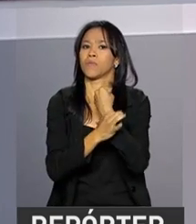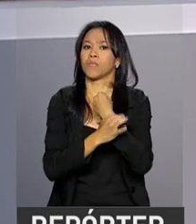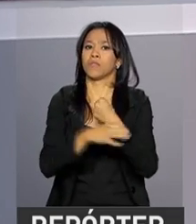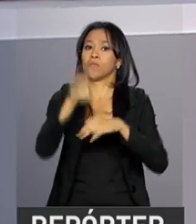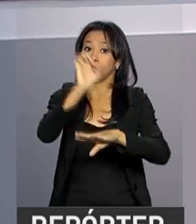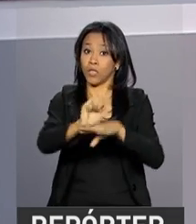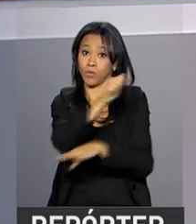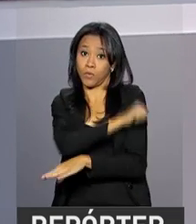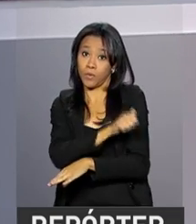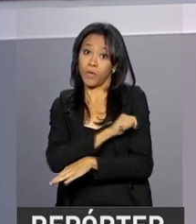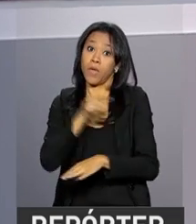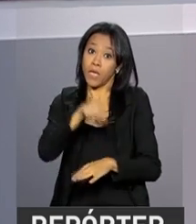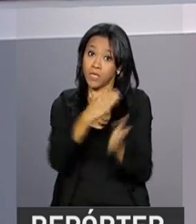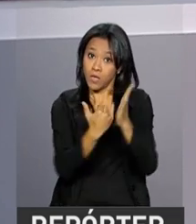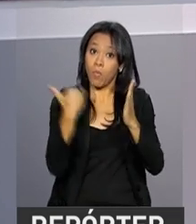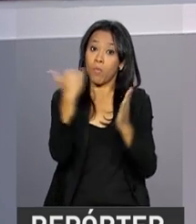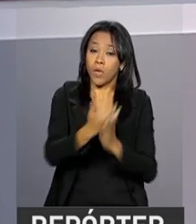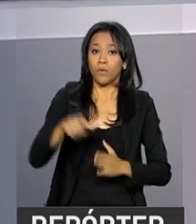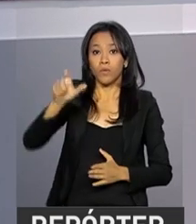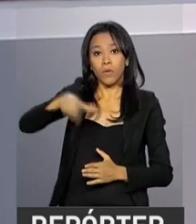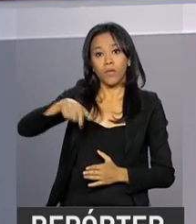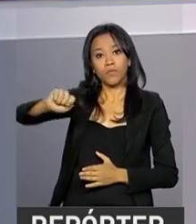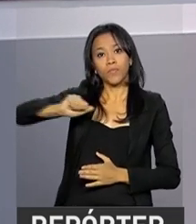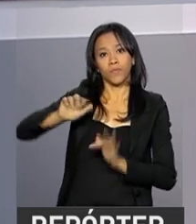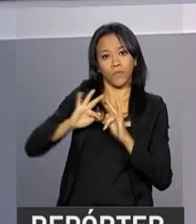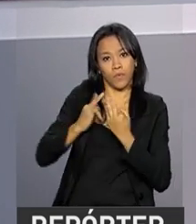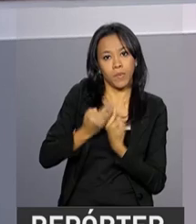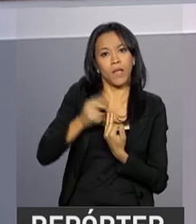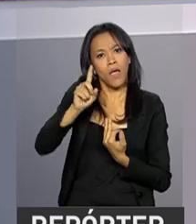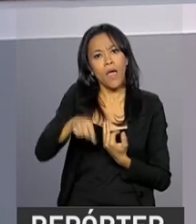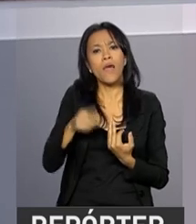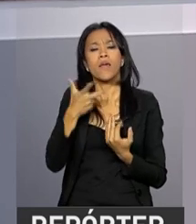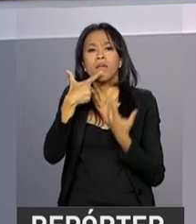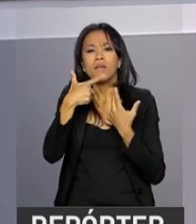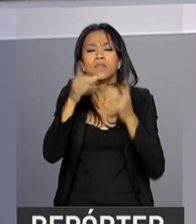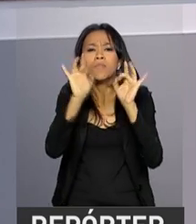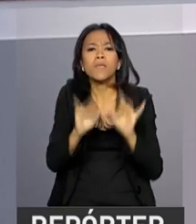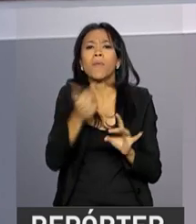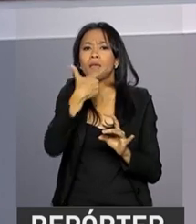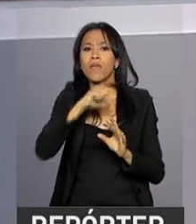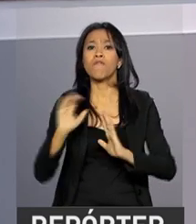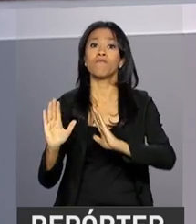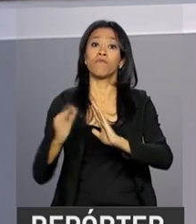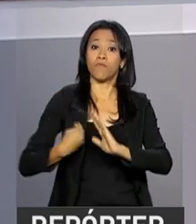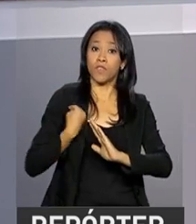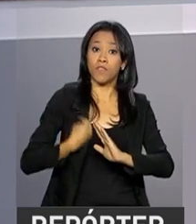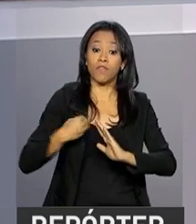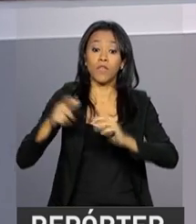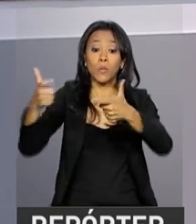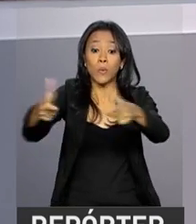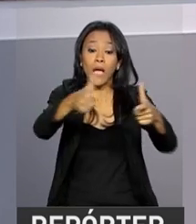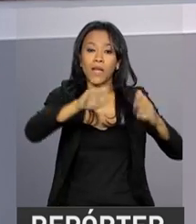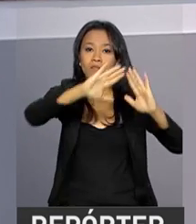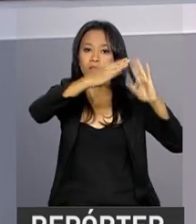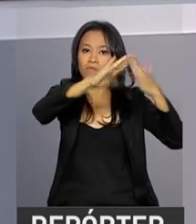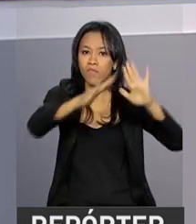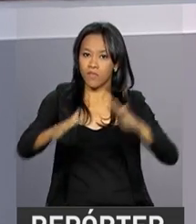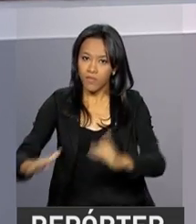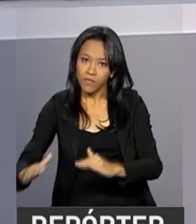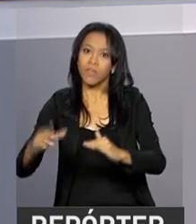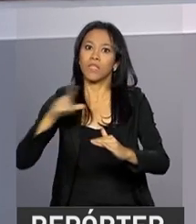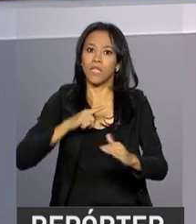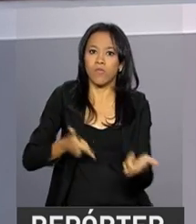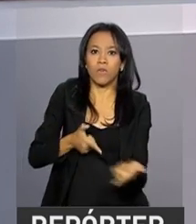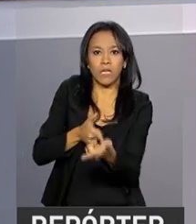Janeiro. Esse aumento do benefício deve atender especialmente quem vive áreas dominadas pelo crime organizado na capital